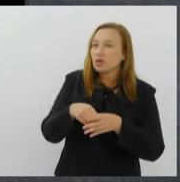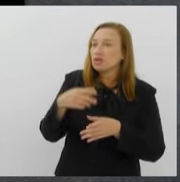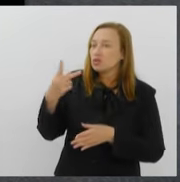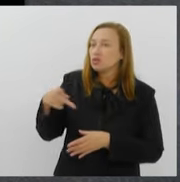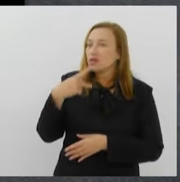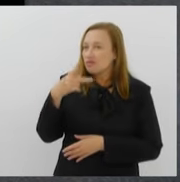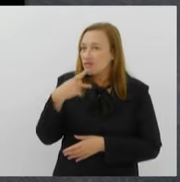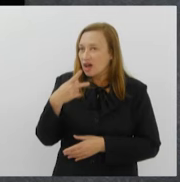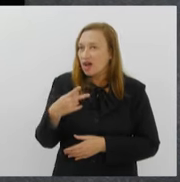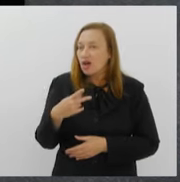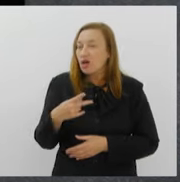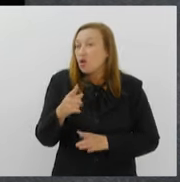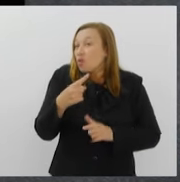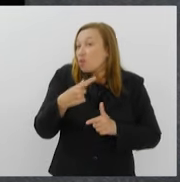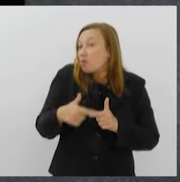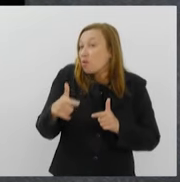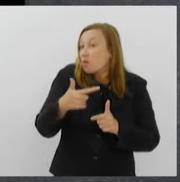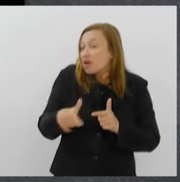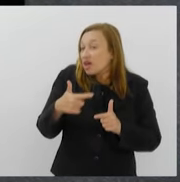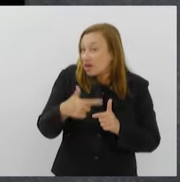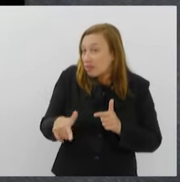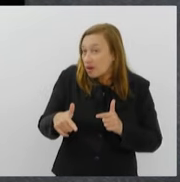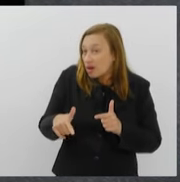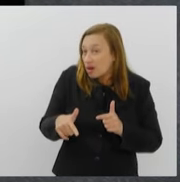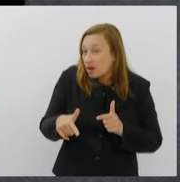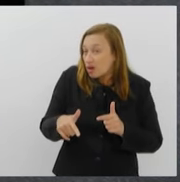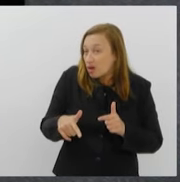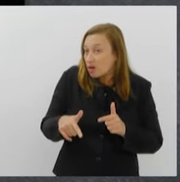que o problema se contorna